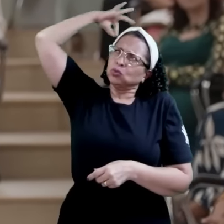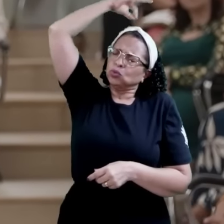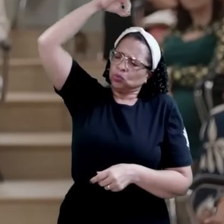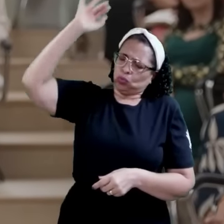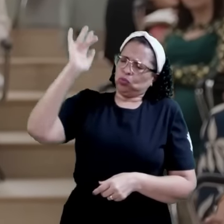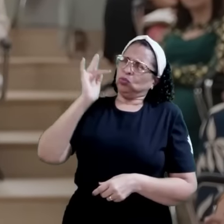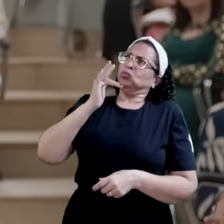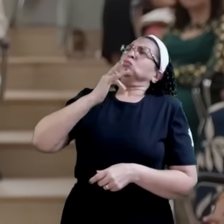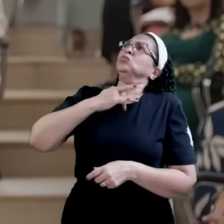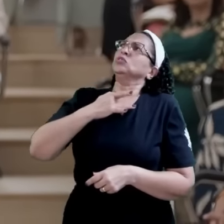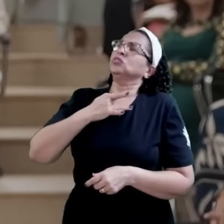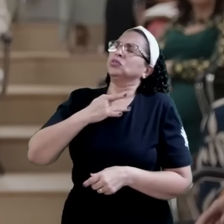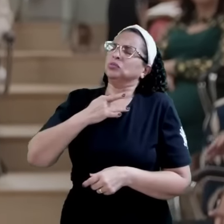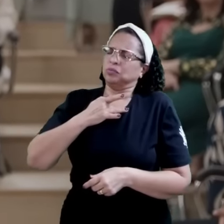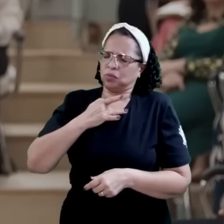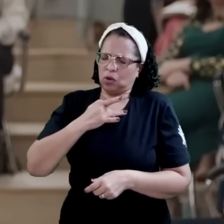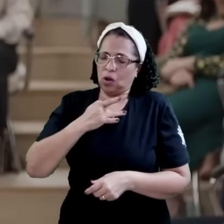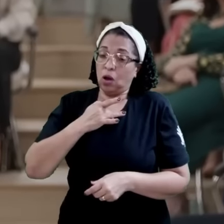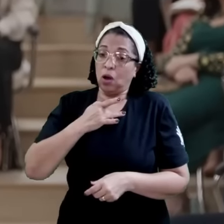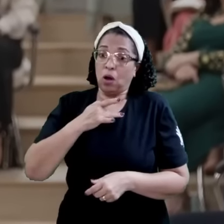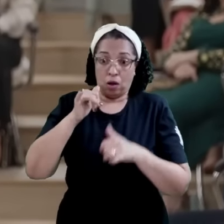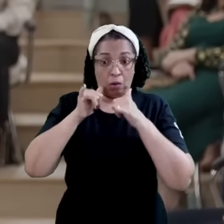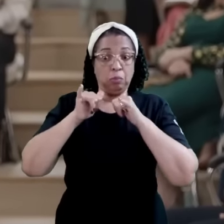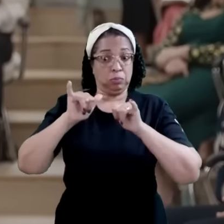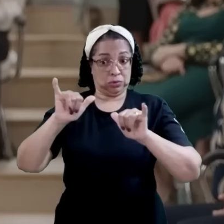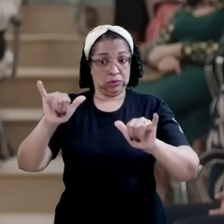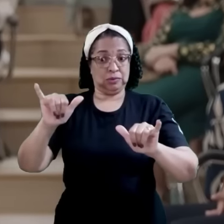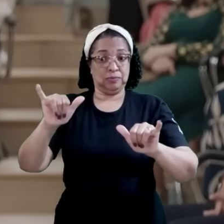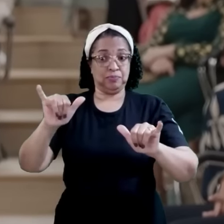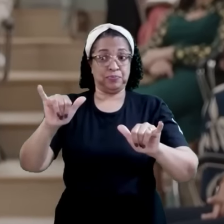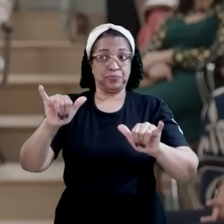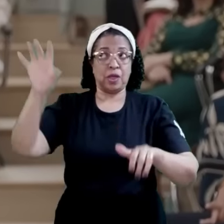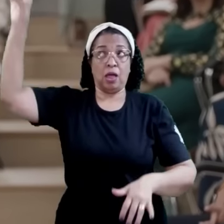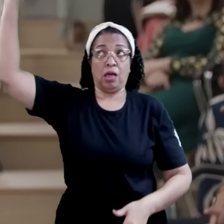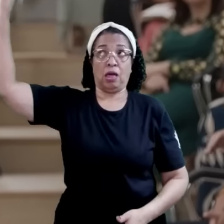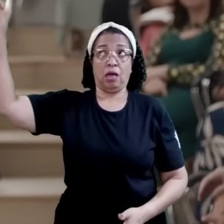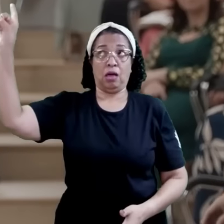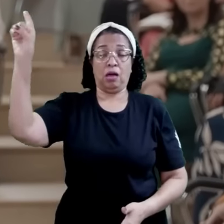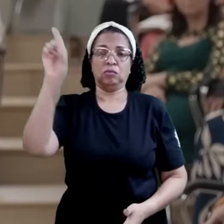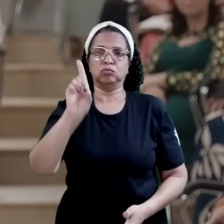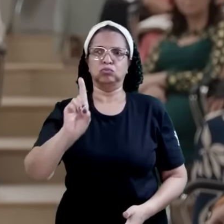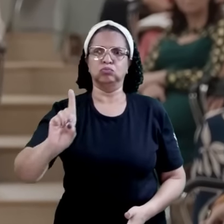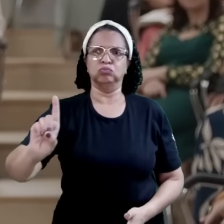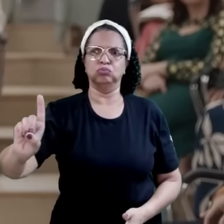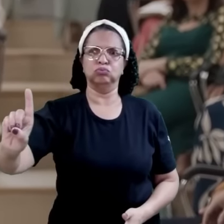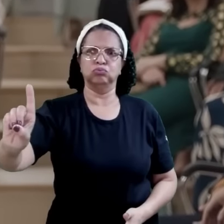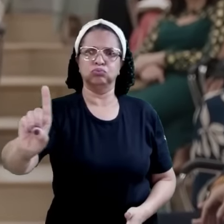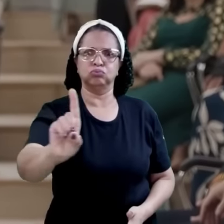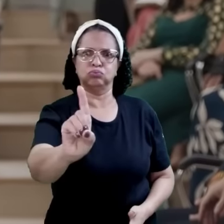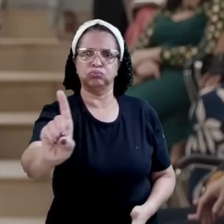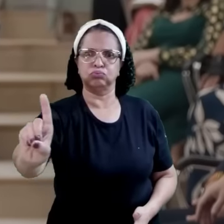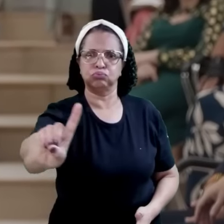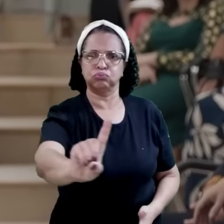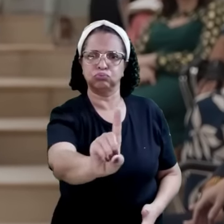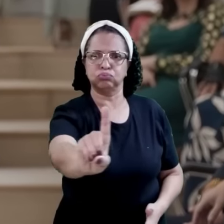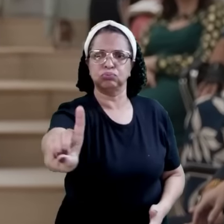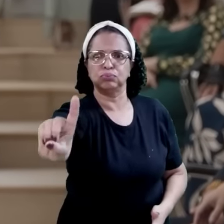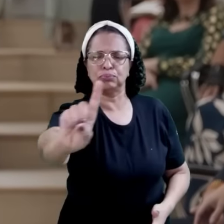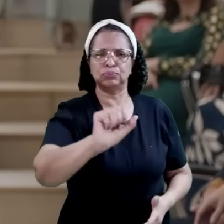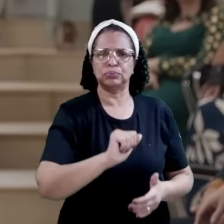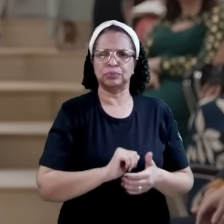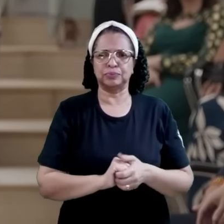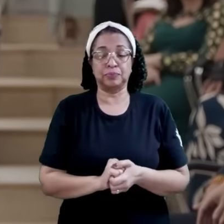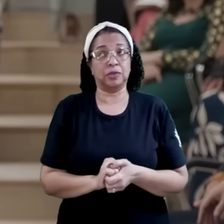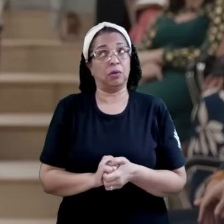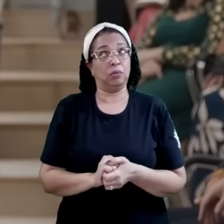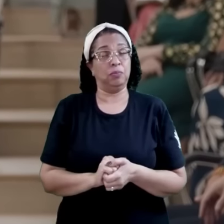mas ele mandou a manda quem pode obedece quem tem juíz porque se ele fechar comporta da palavra eu quero ver falar então é melhor obedecer irmãos